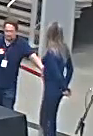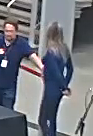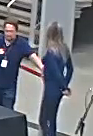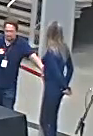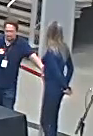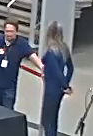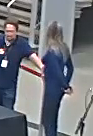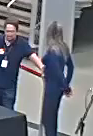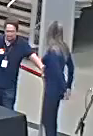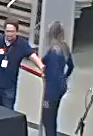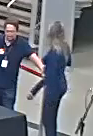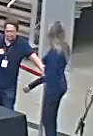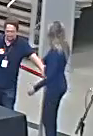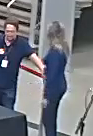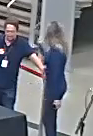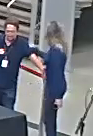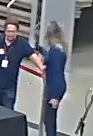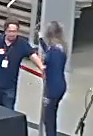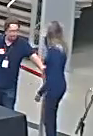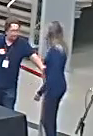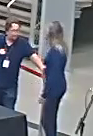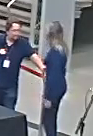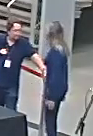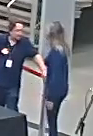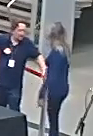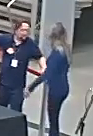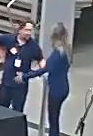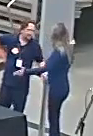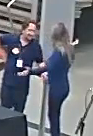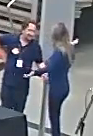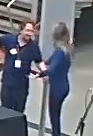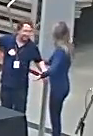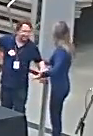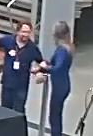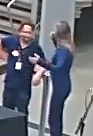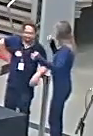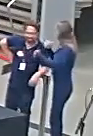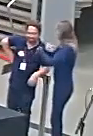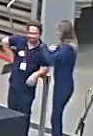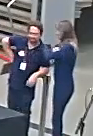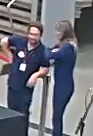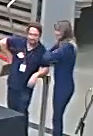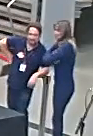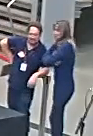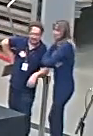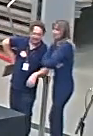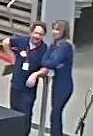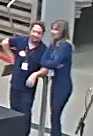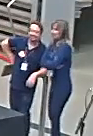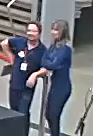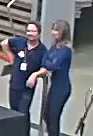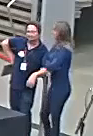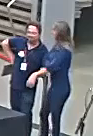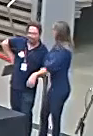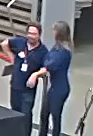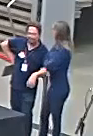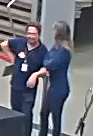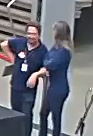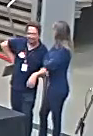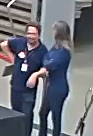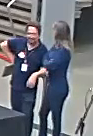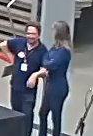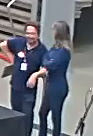seguinte eu queria que vocês determinasse no sim de pass essa questão do Idoso e do deficiente físico porque no sind de